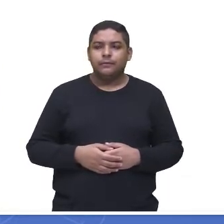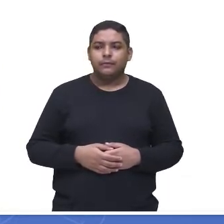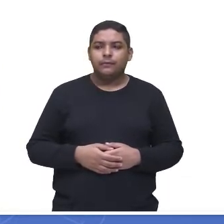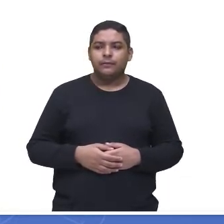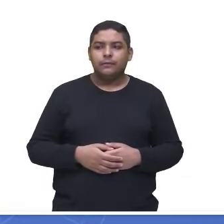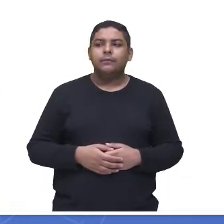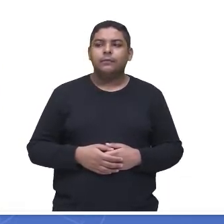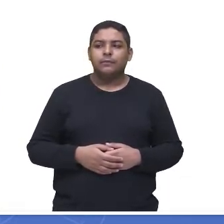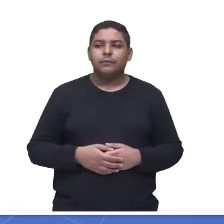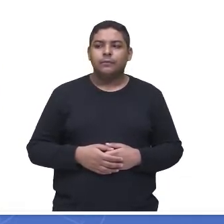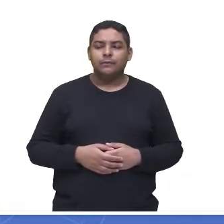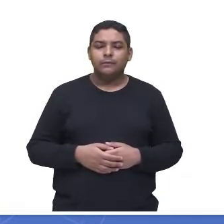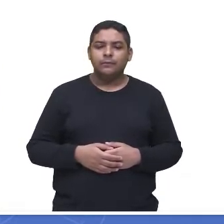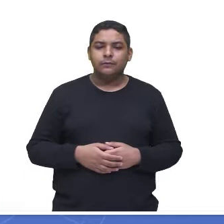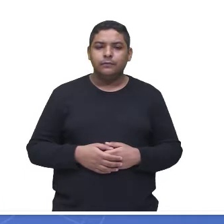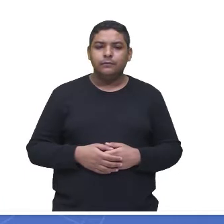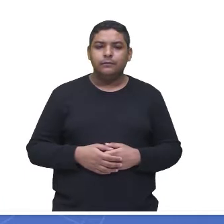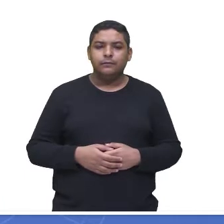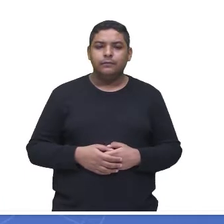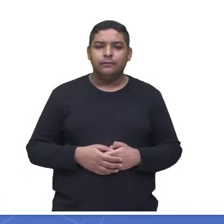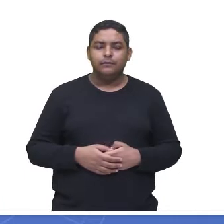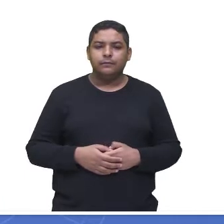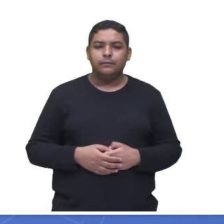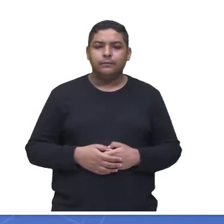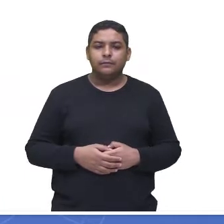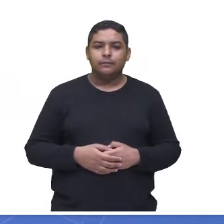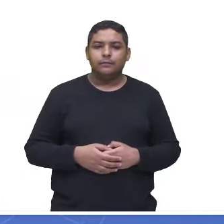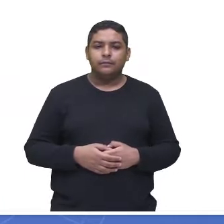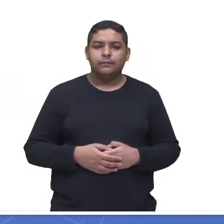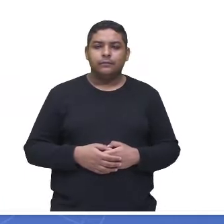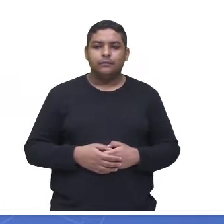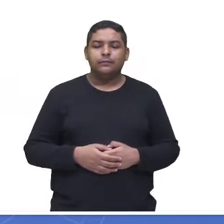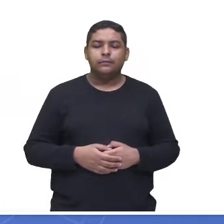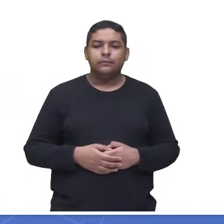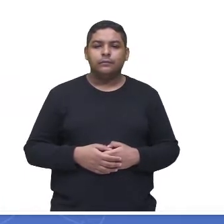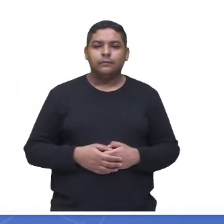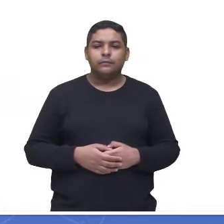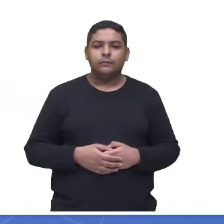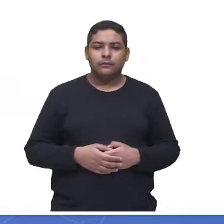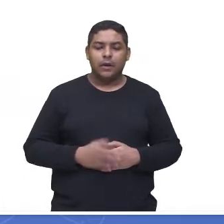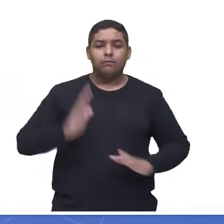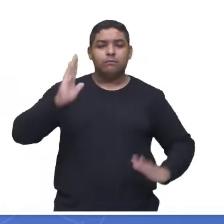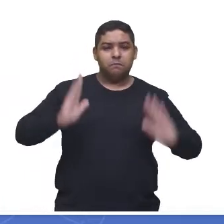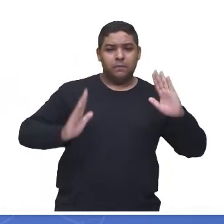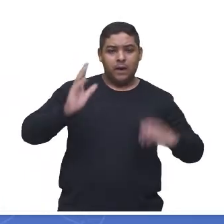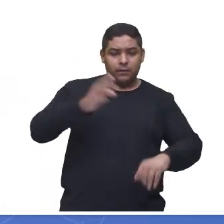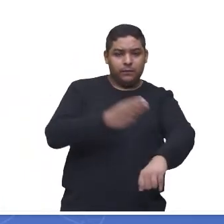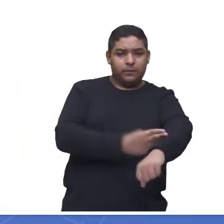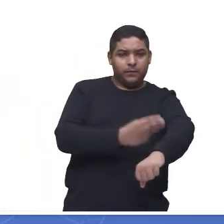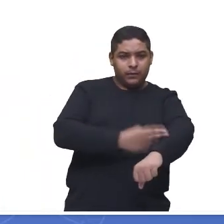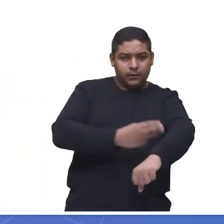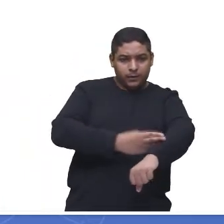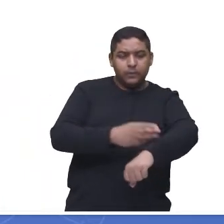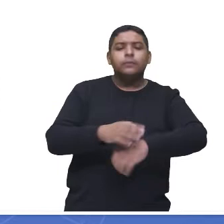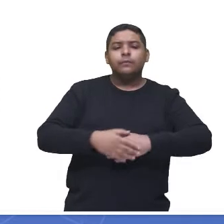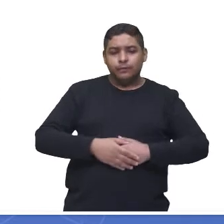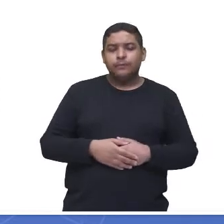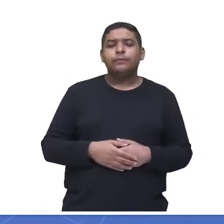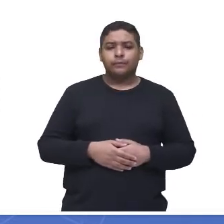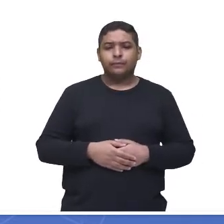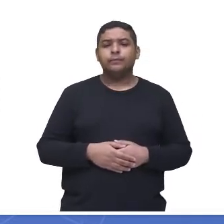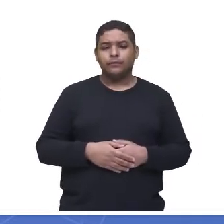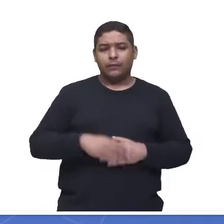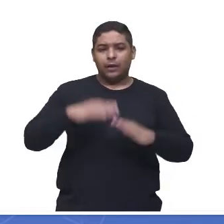Então, quando entra o período moderno, as crenças são abaladas,